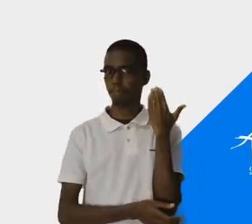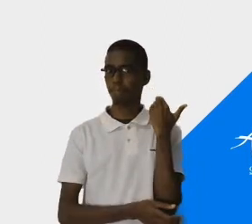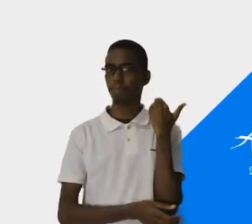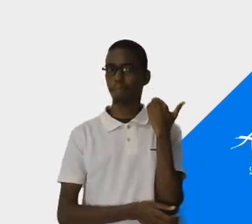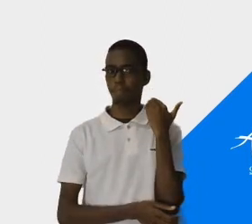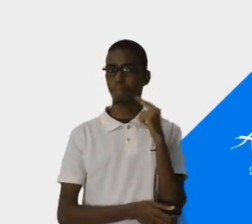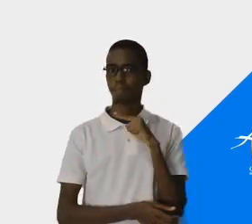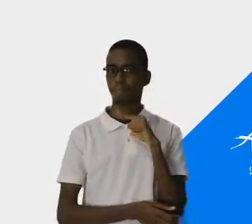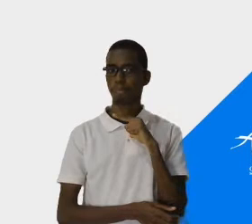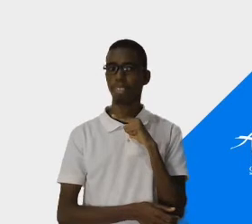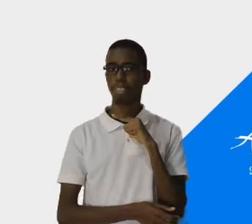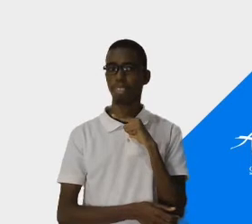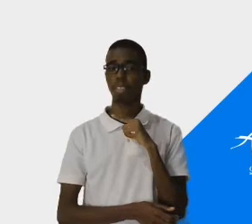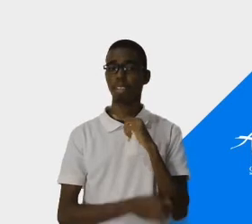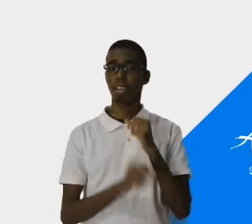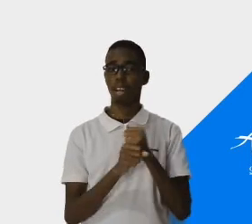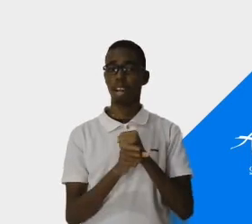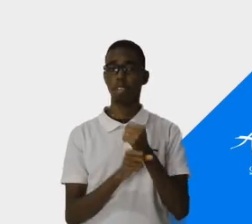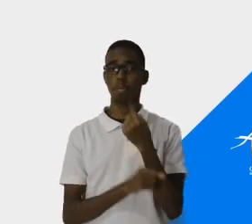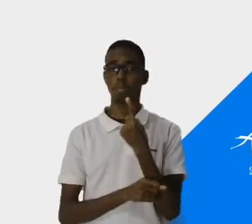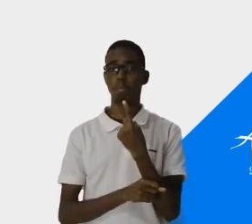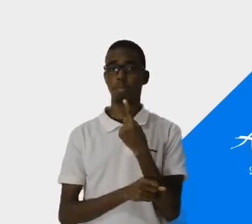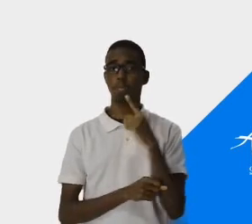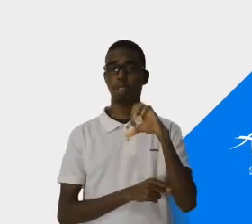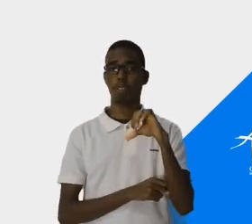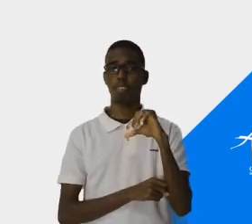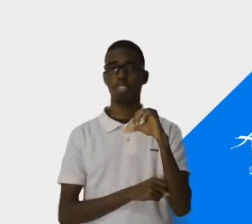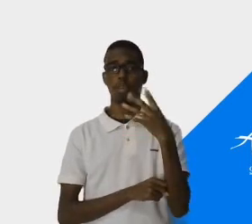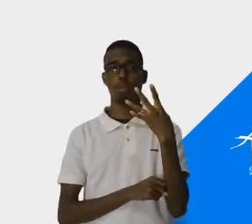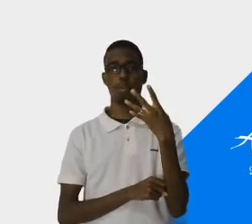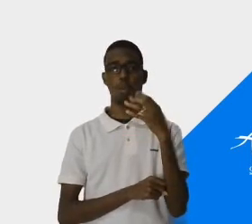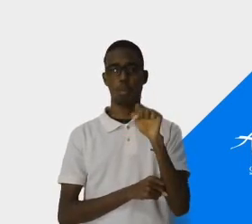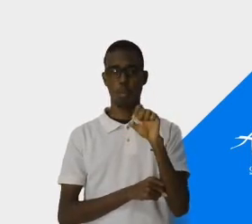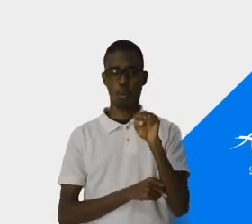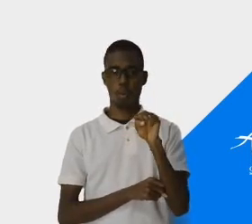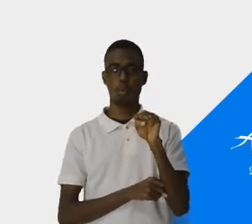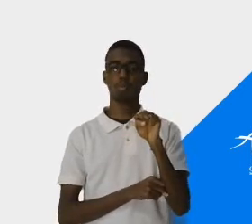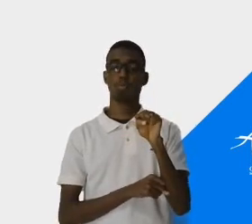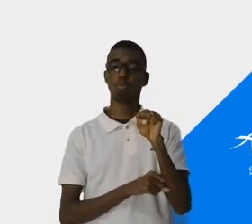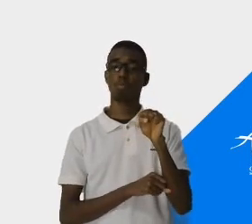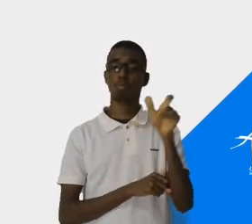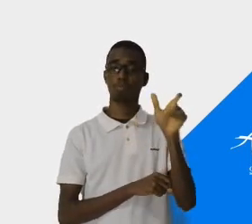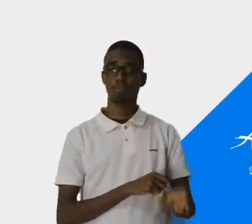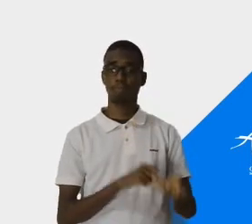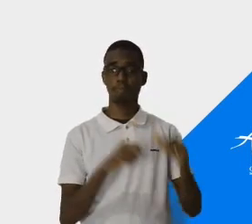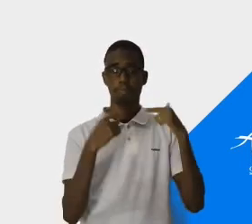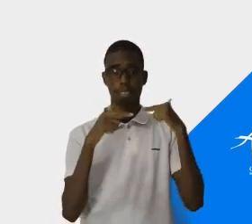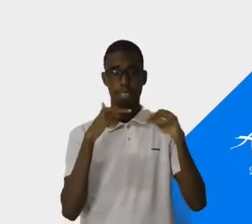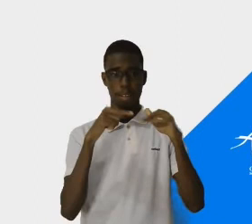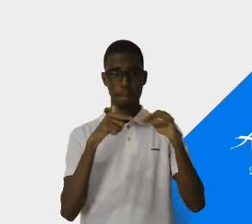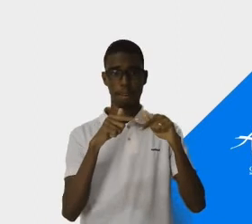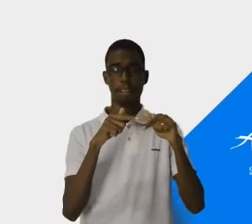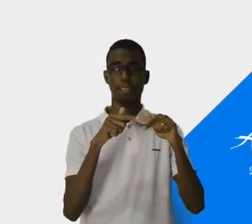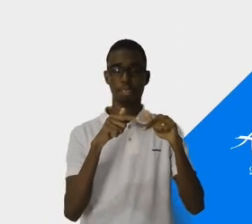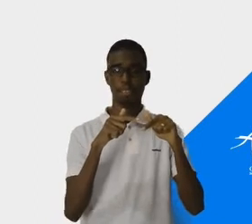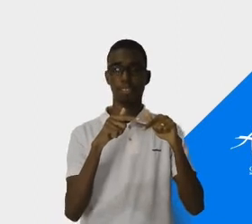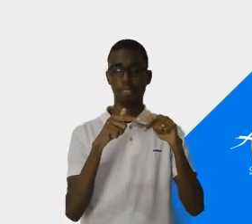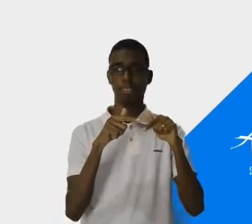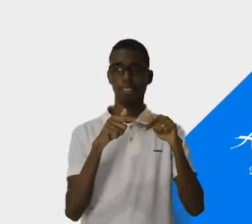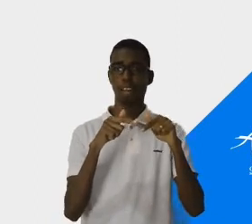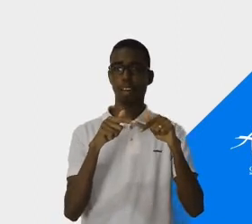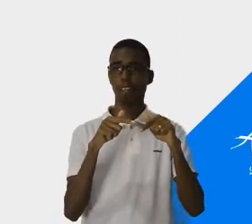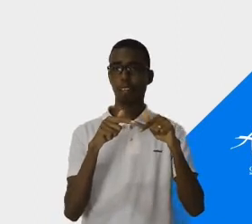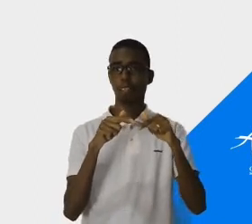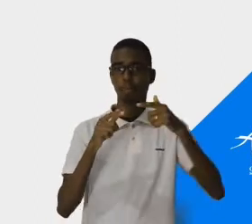em 1848, quando ele trabalhava numa estrada de ferro e teve um acidente em